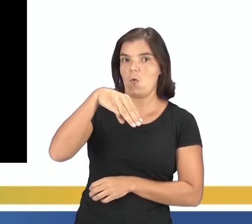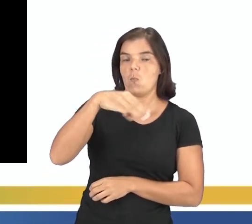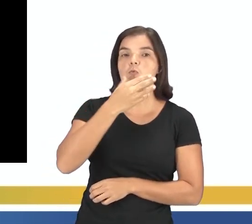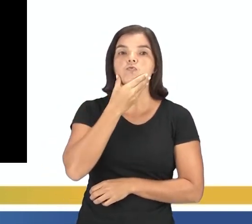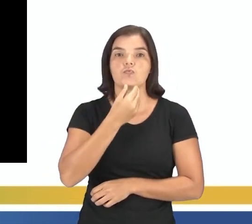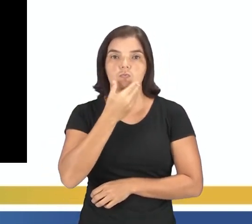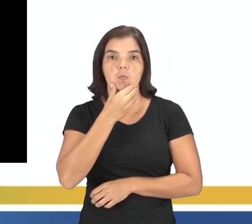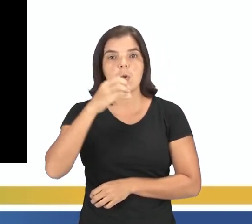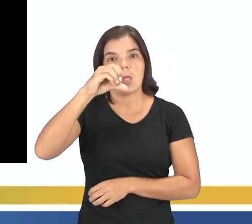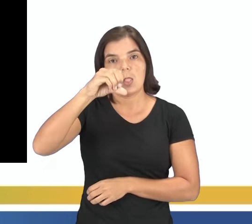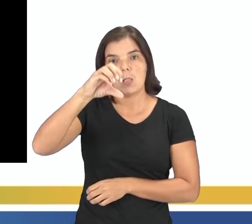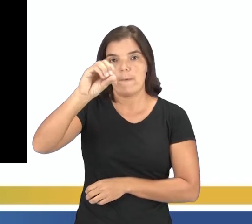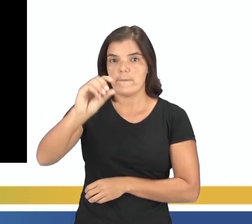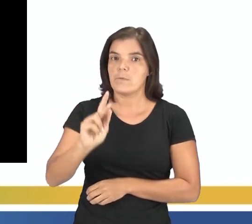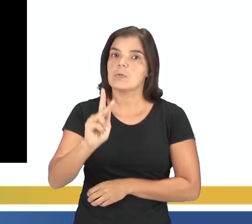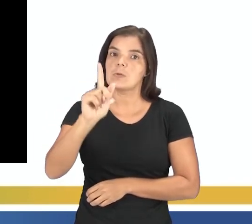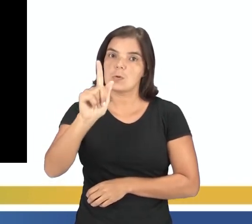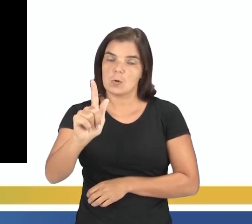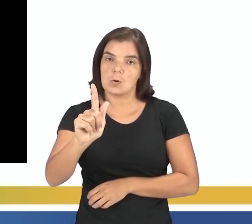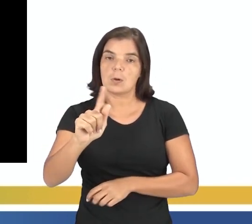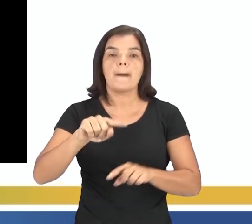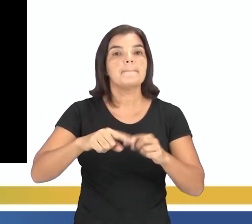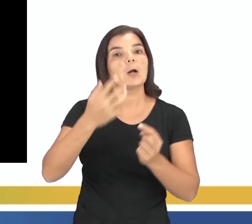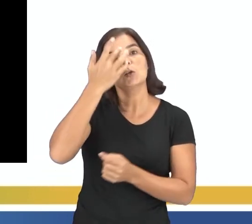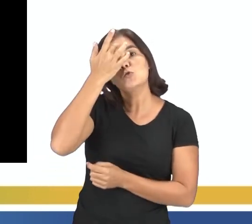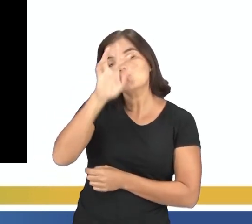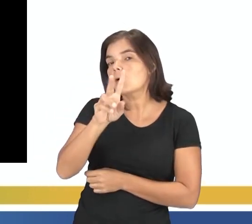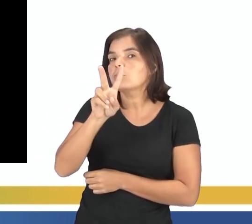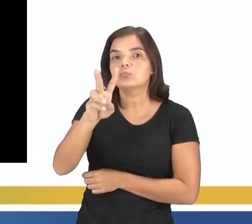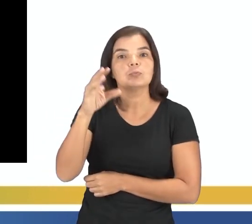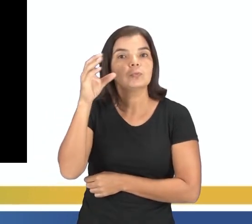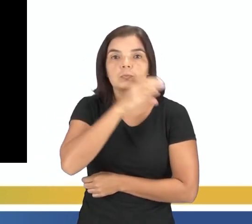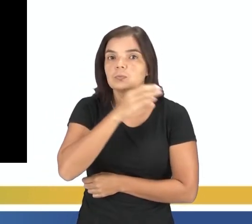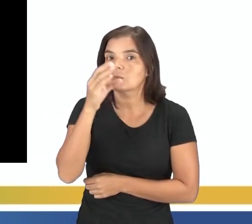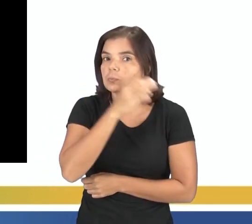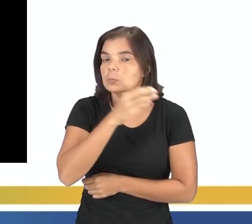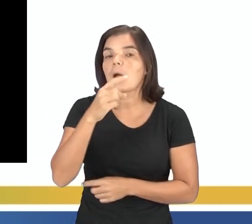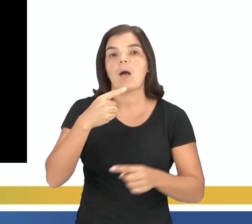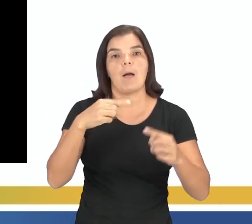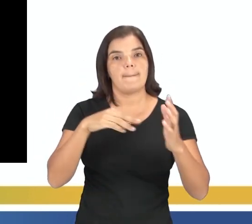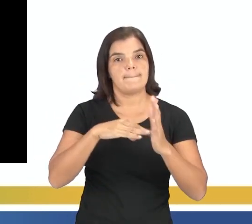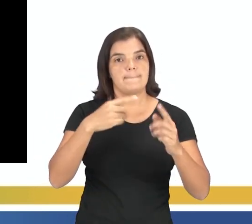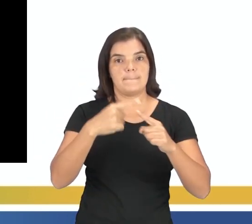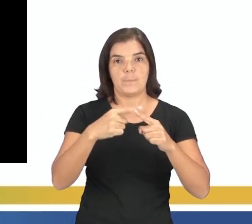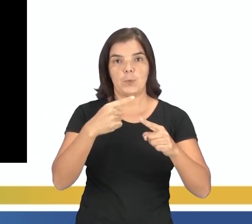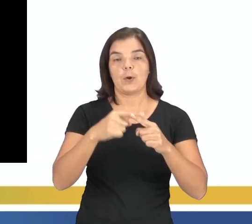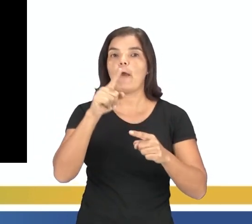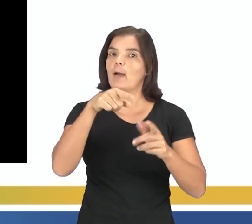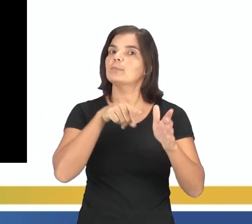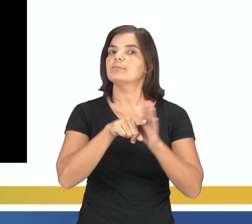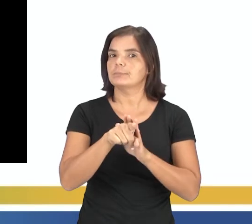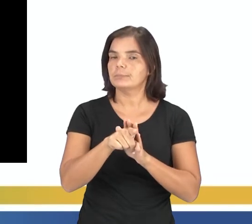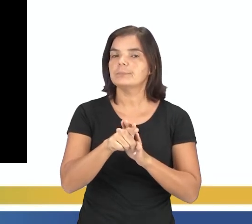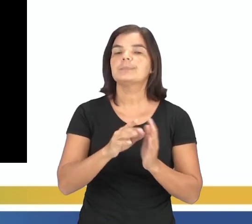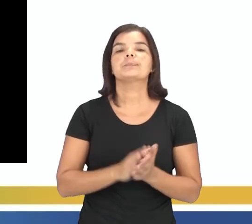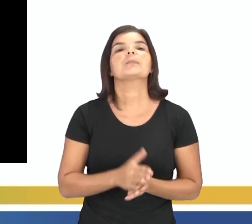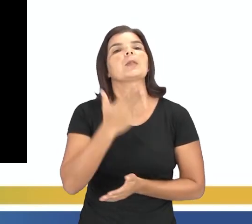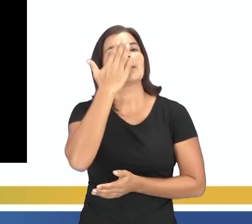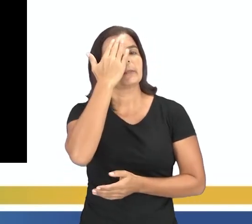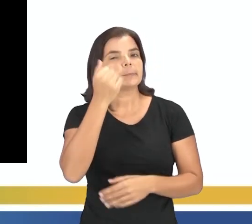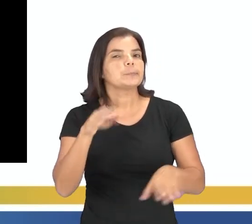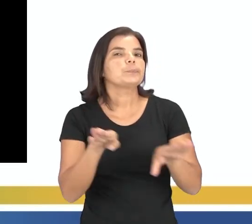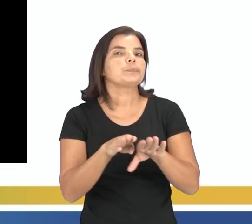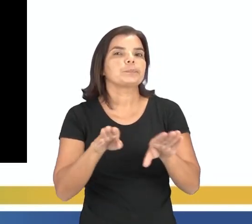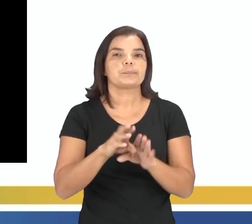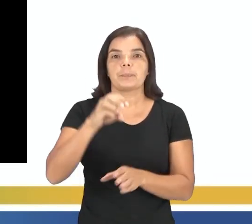é 90 kg, porém não sabemos o valor da sua velocidade, até porque essa é a pergunta da questão. Sabemos também